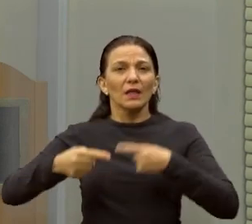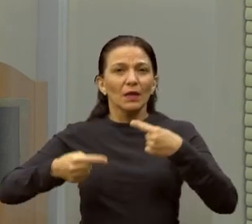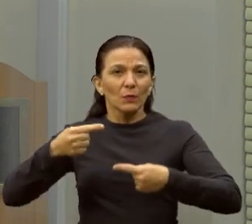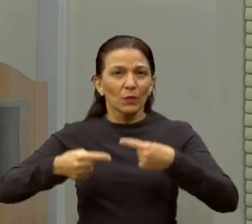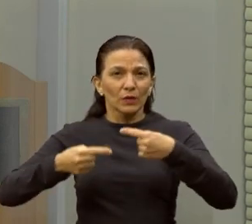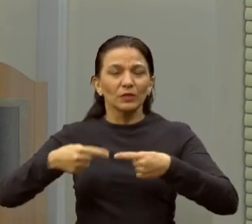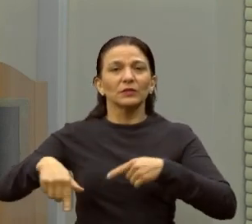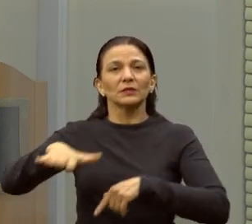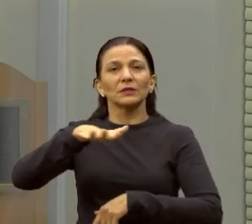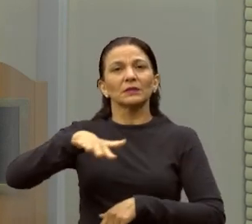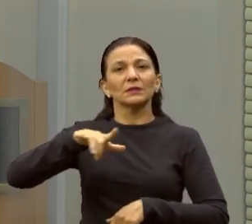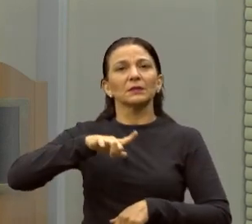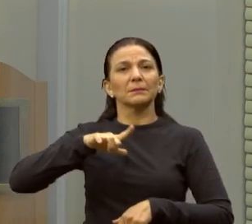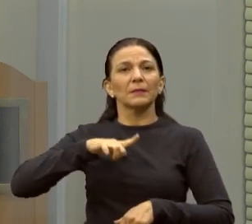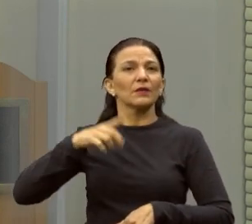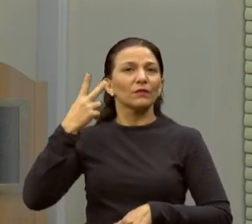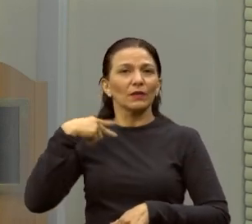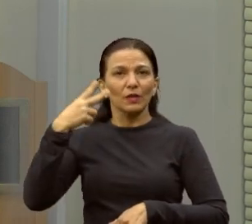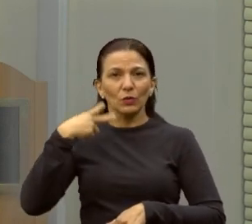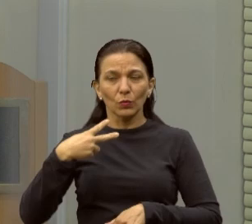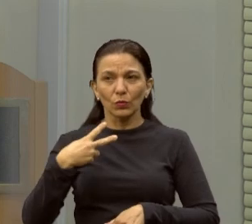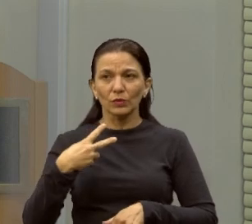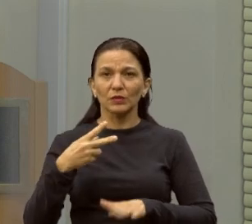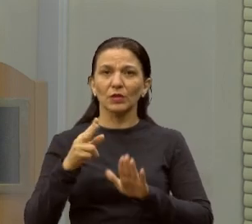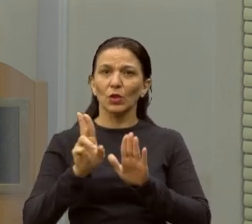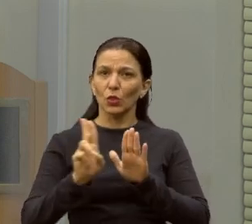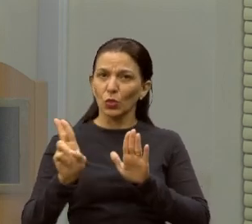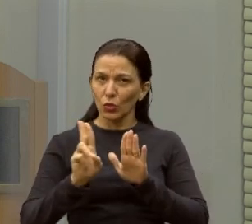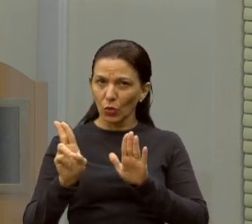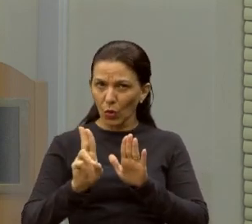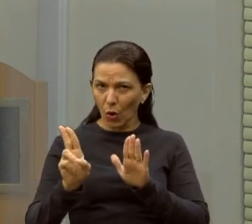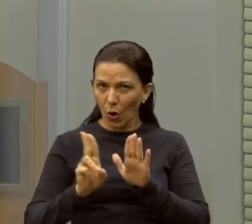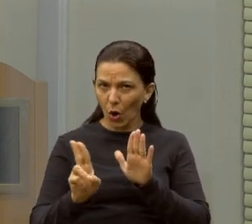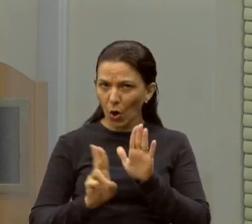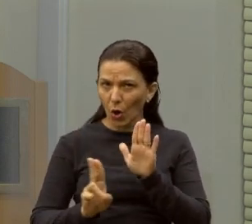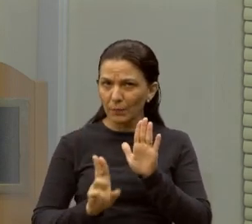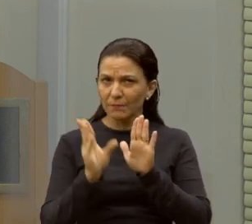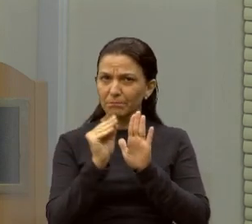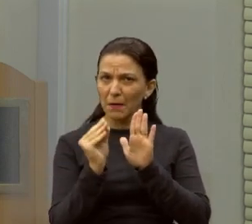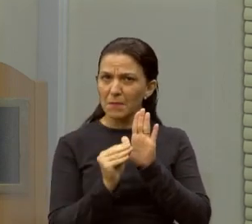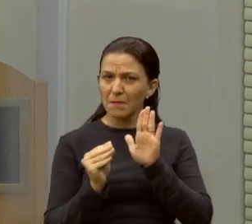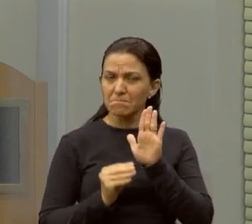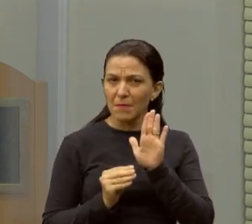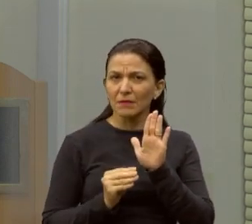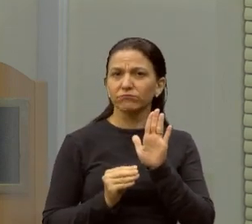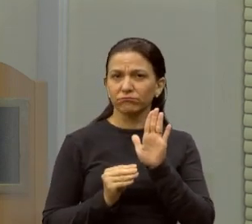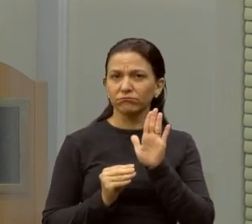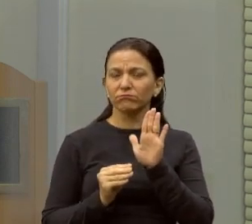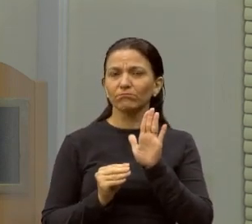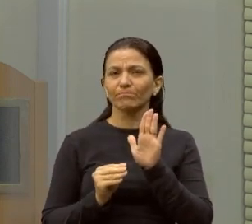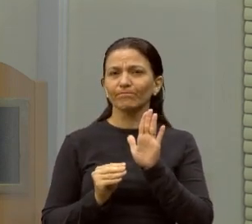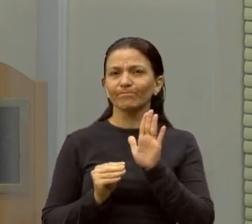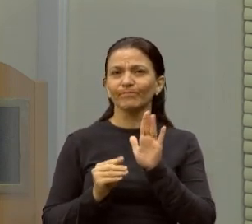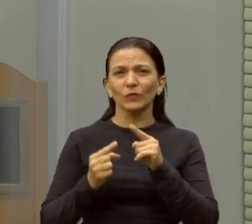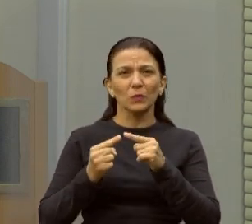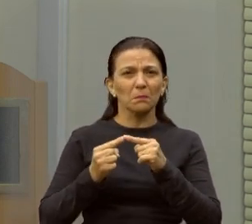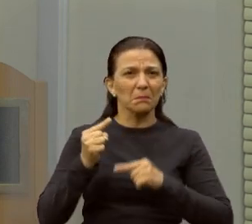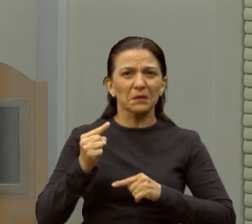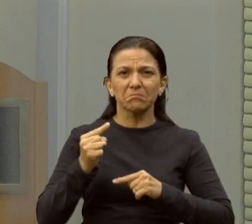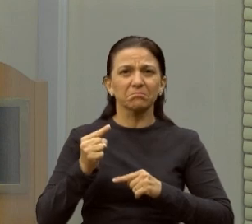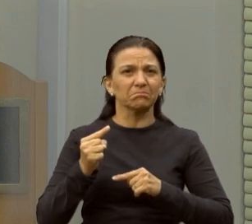sem autorização da maioria dos vereadores aqui Inclusive eu como autores vejam vocês que